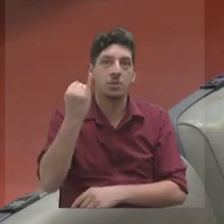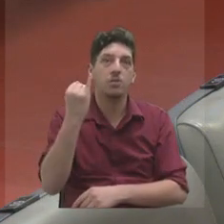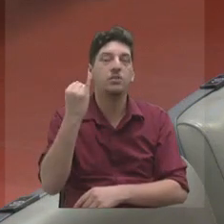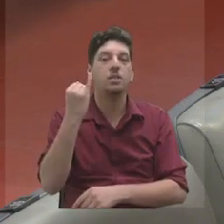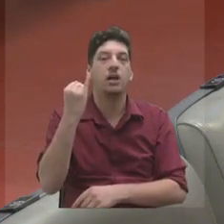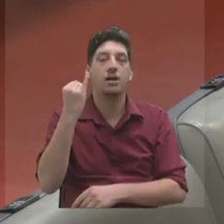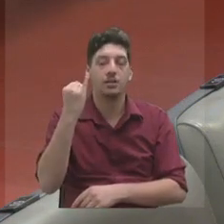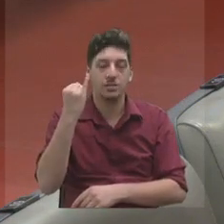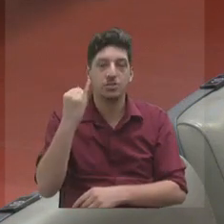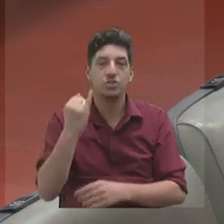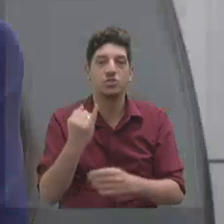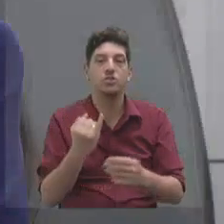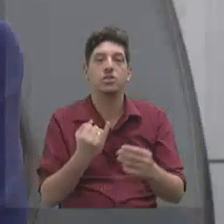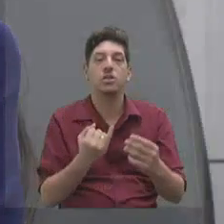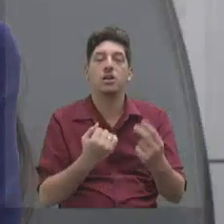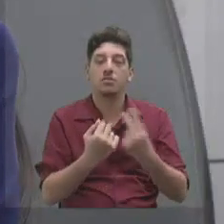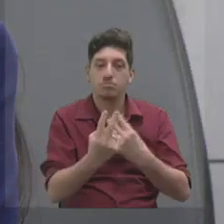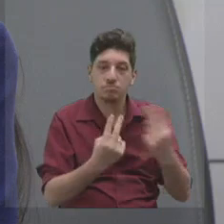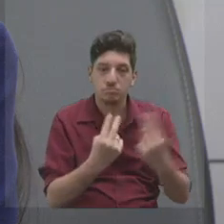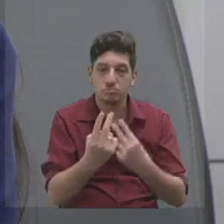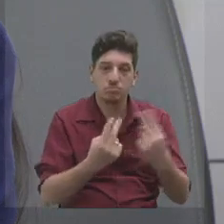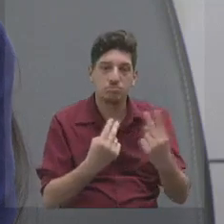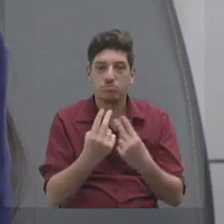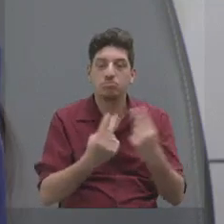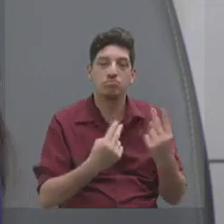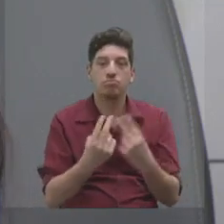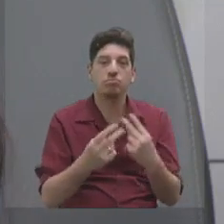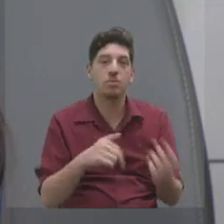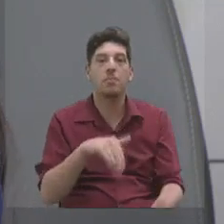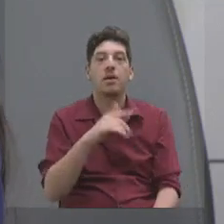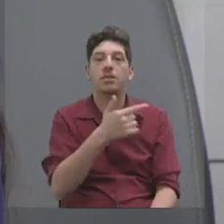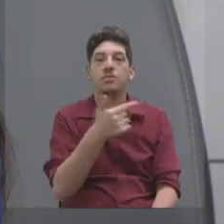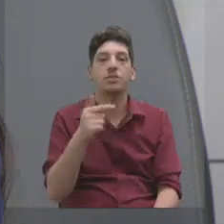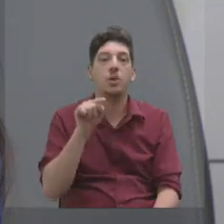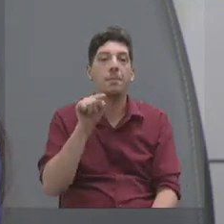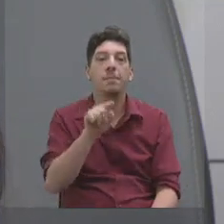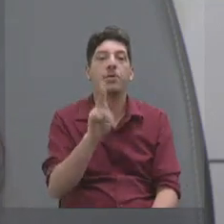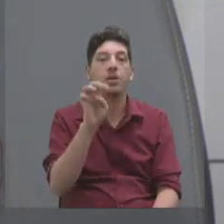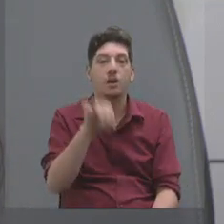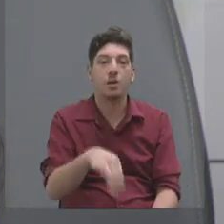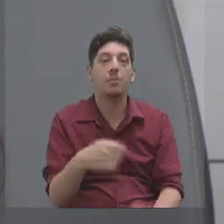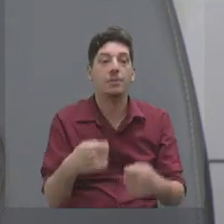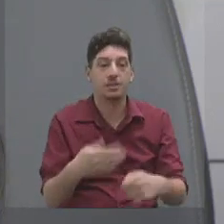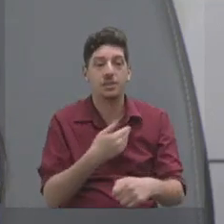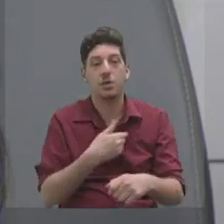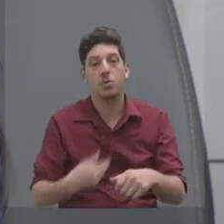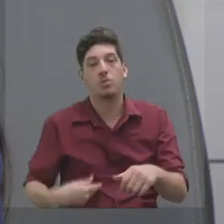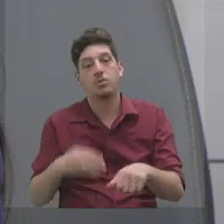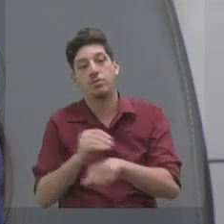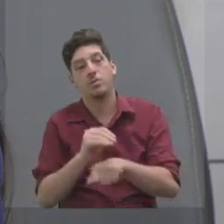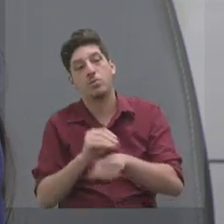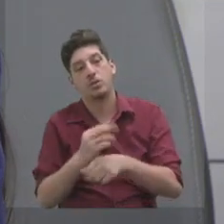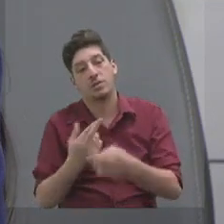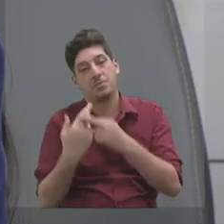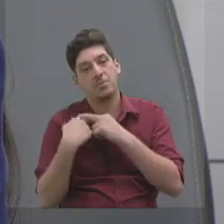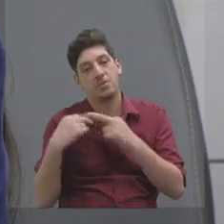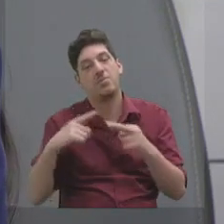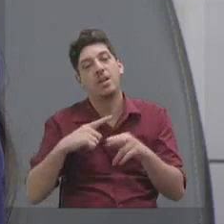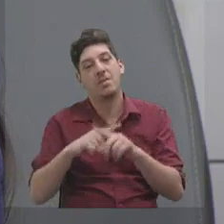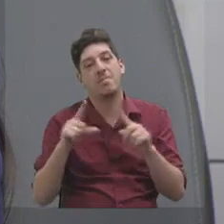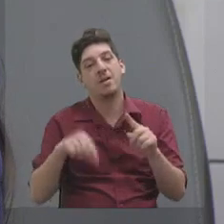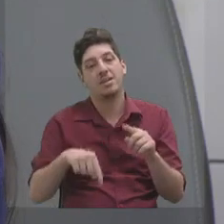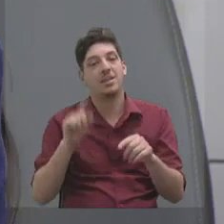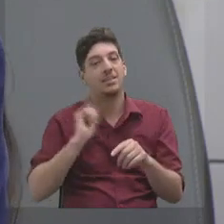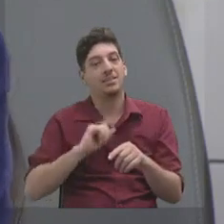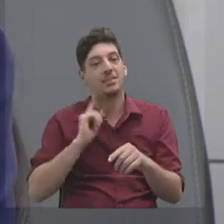são mais de 22 mil quilômetros de rodovias a serem cuidados pelo Estado de Minas mas a gente está no estado que tem a